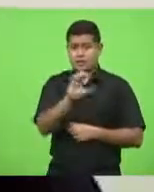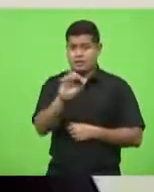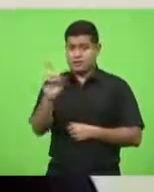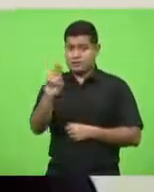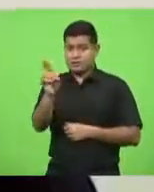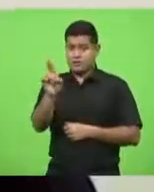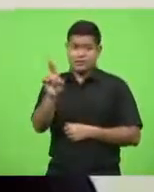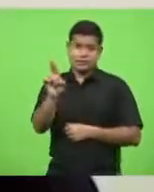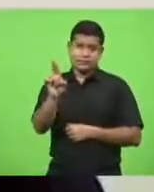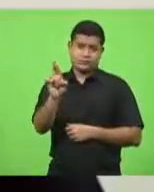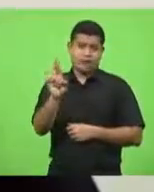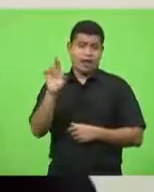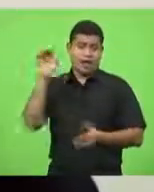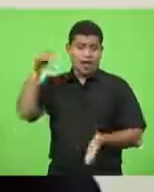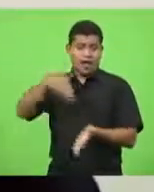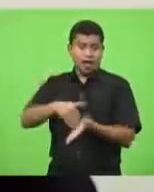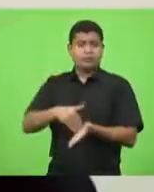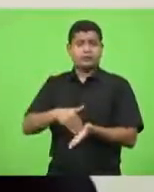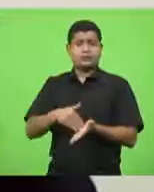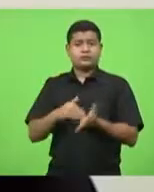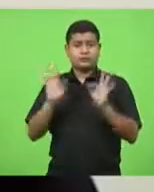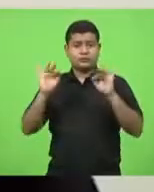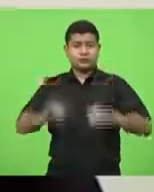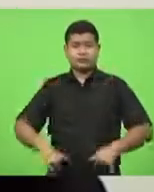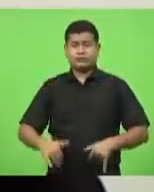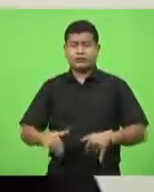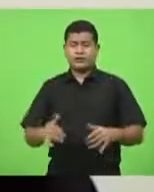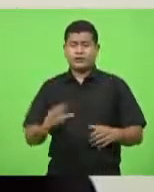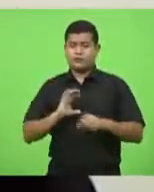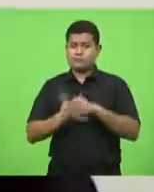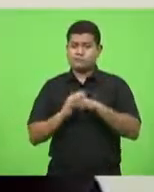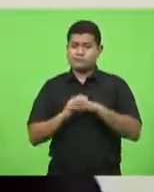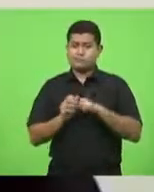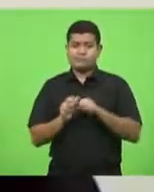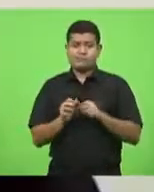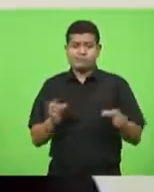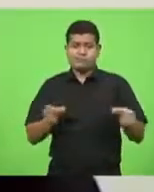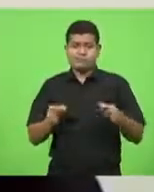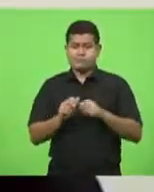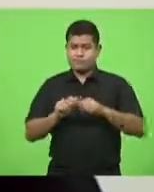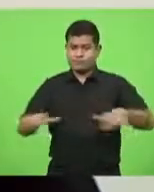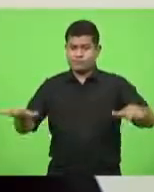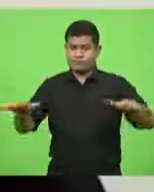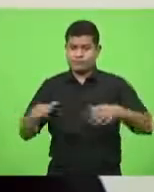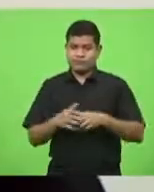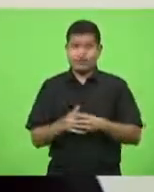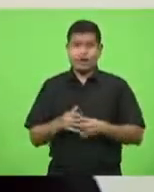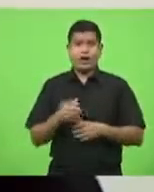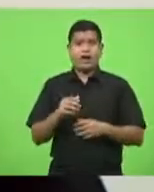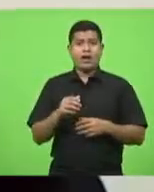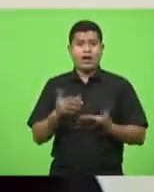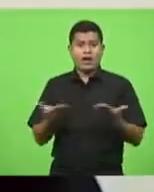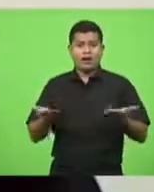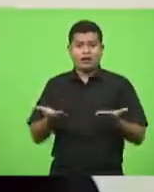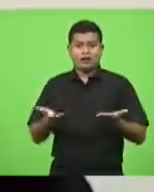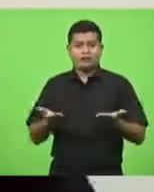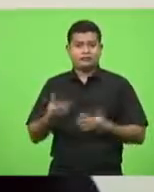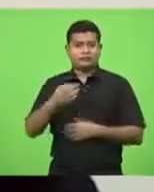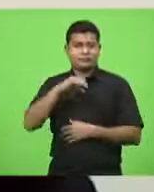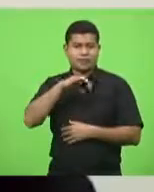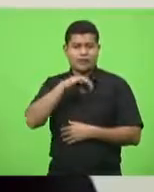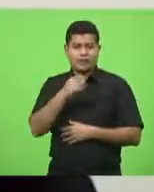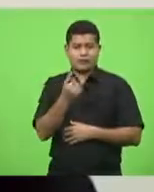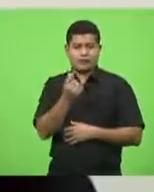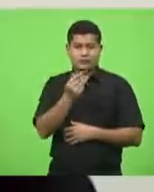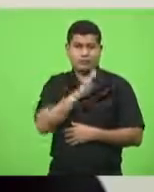R$ 600 até o final da pandemia. Auxílio emergencial de R$ 250,00,